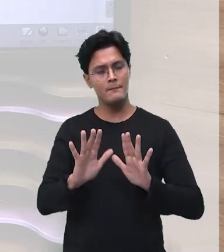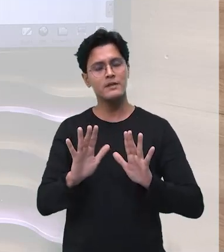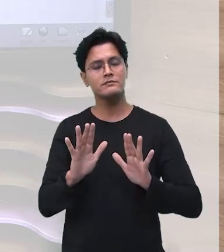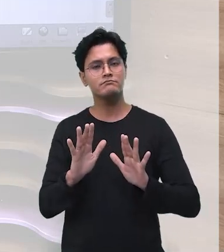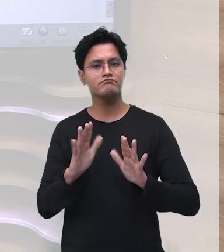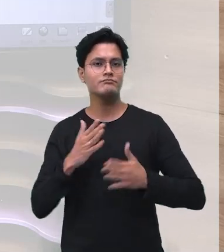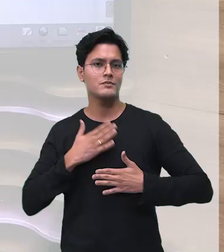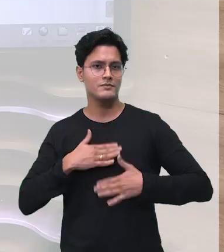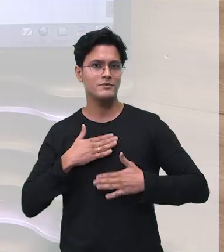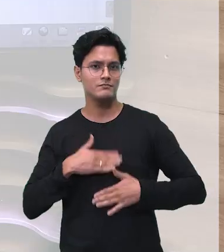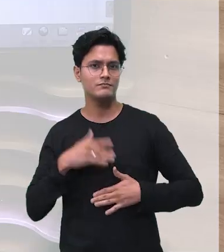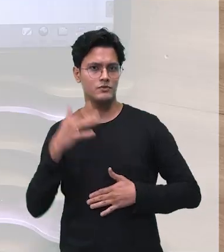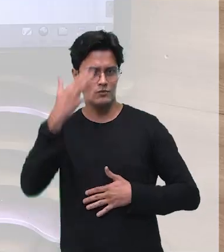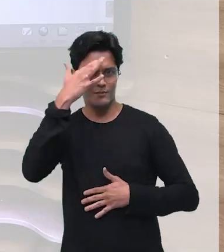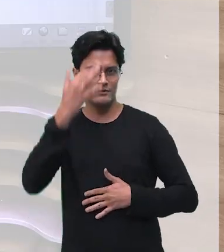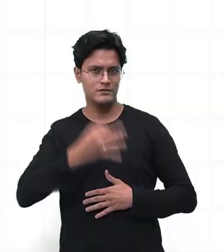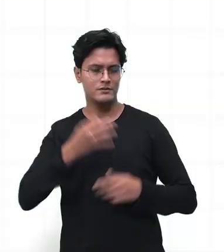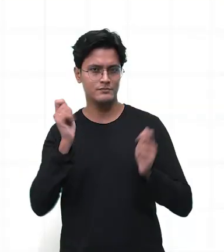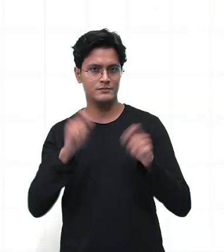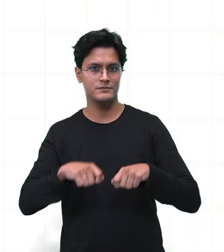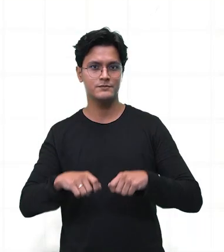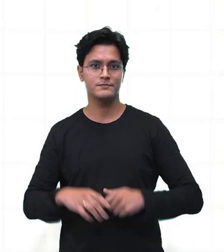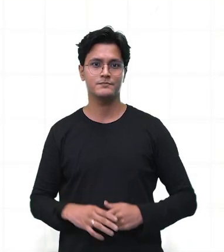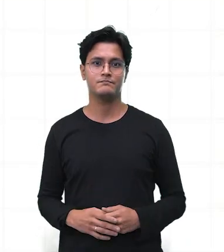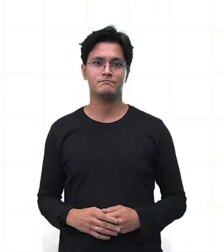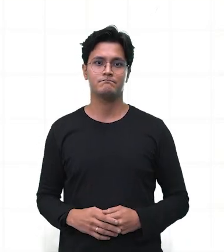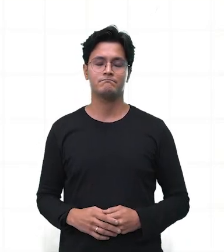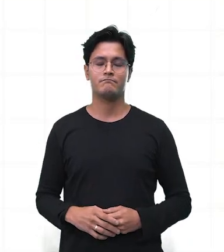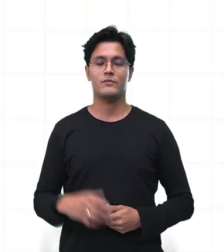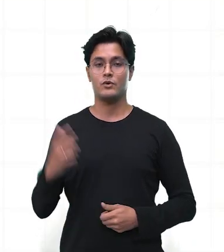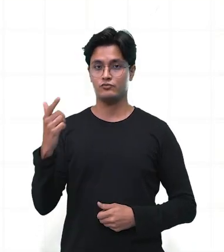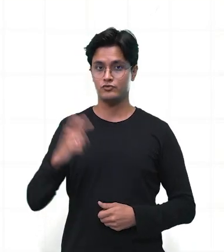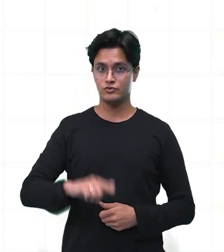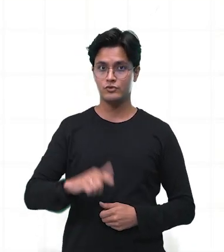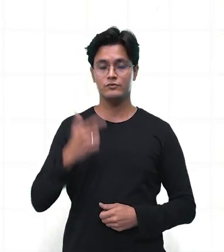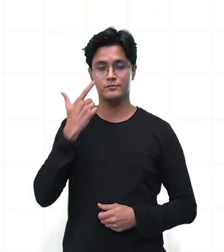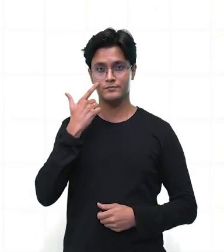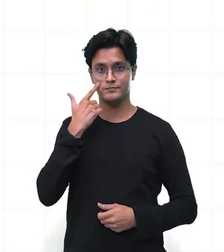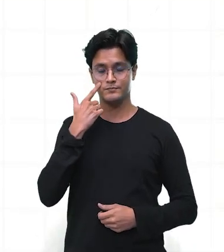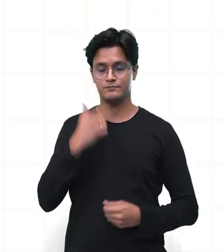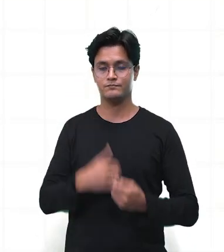vão conseguir compreender. Vamos voltar então? Muito bem.